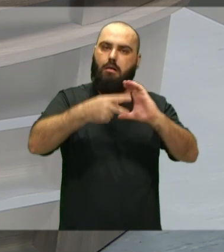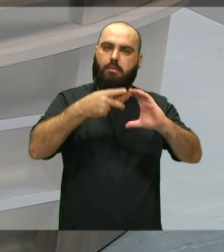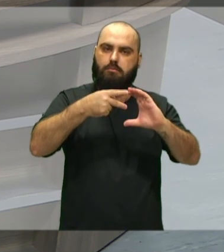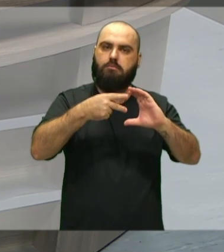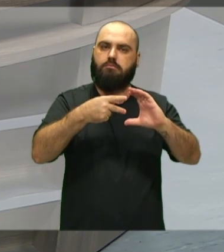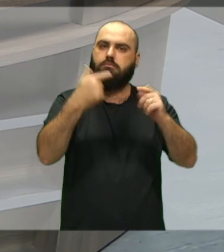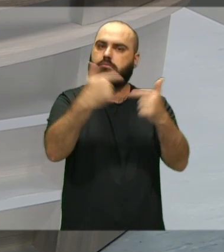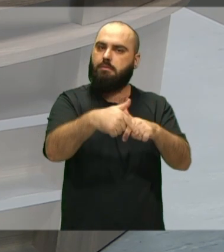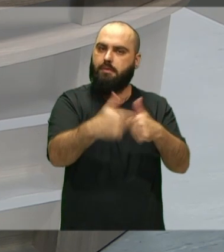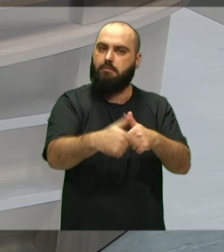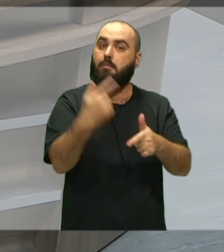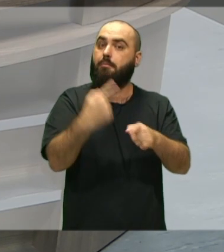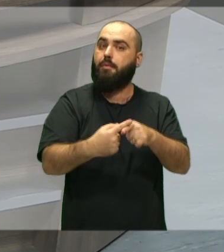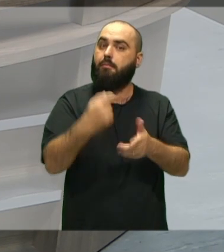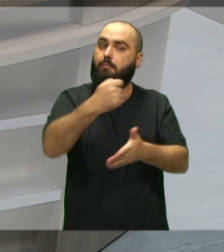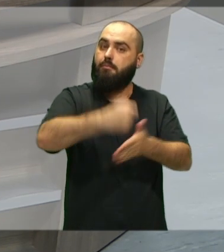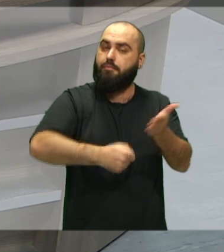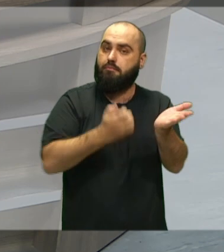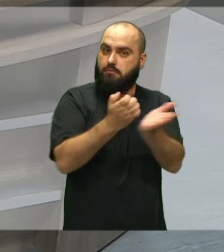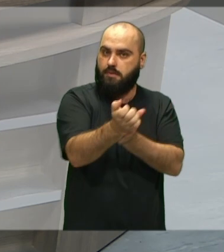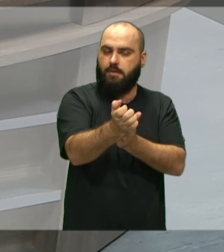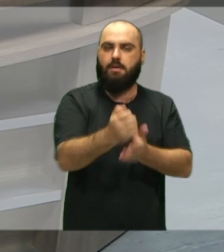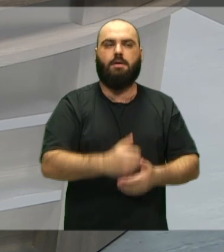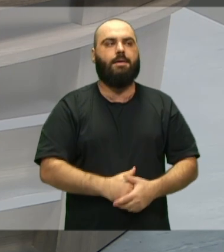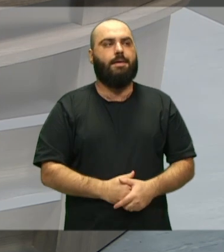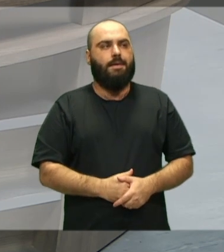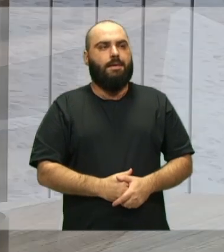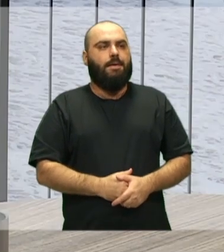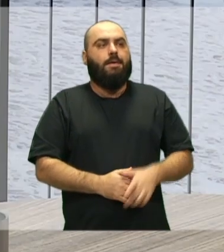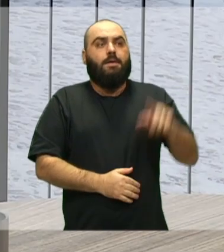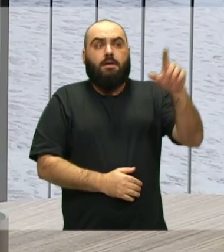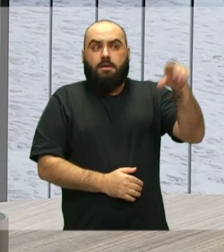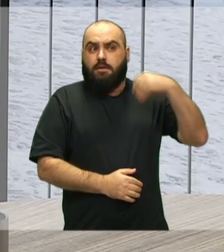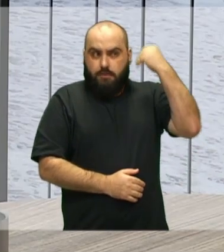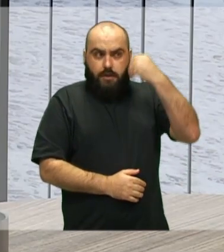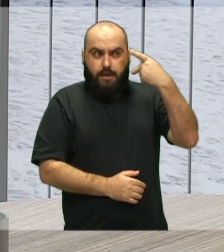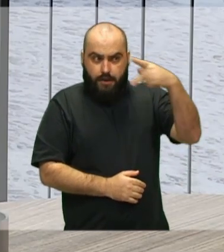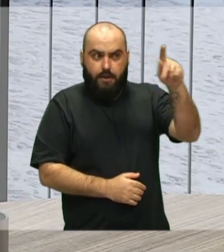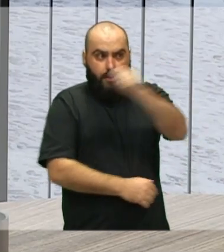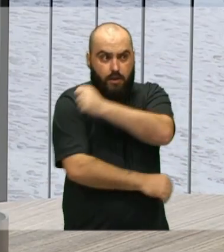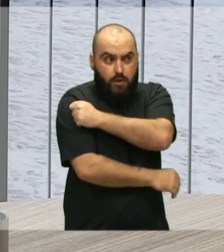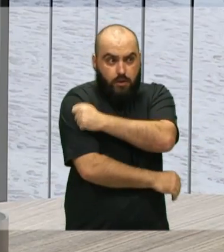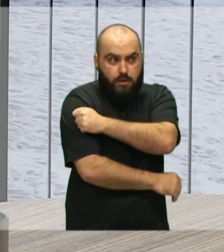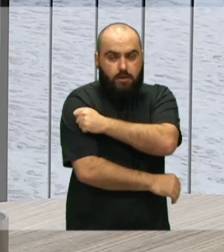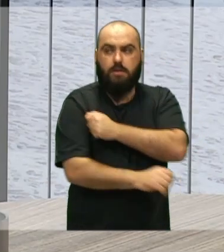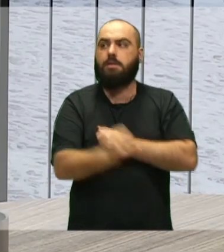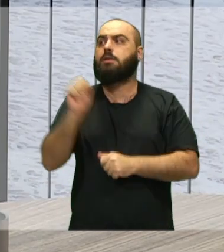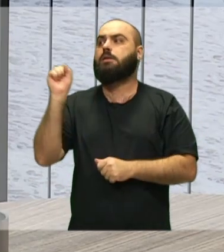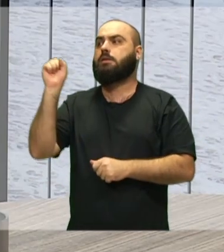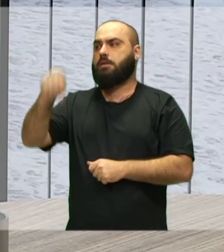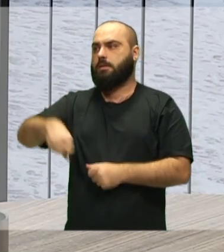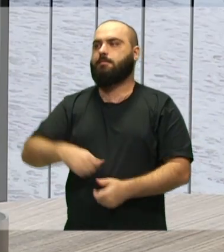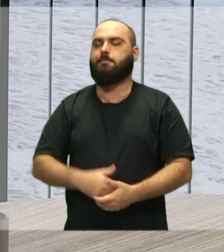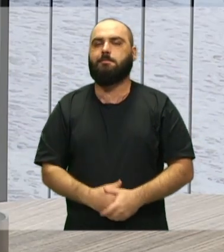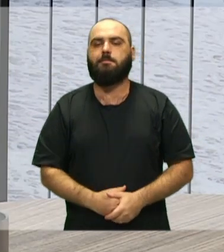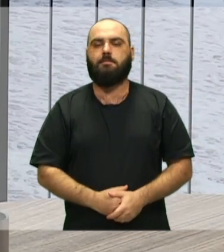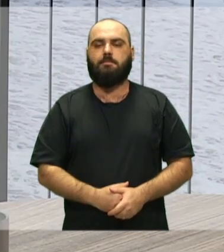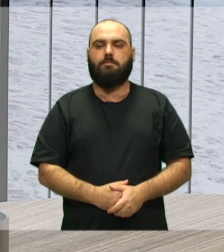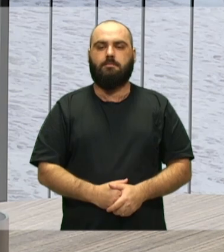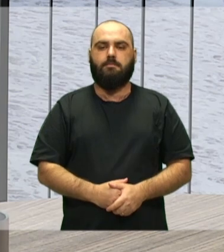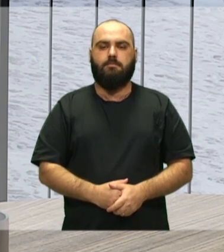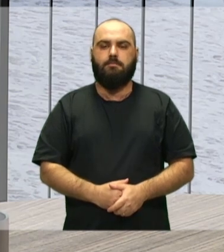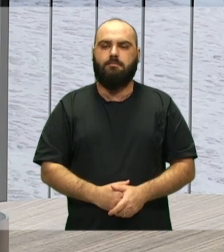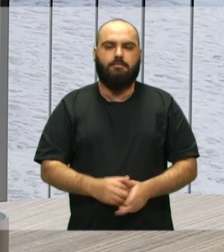Isso veio também da tua experiência junto dos teus alunos? Mas perfeitamente, Elisa. É o seguinte, eu sempre falo junto aos